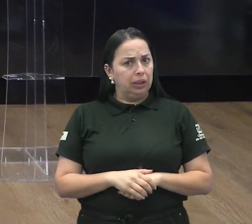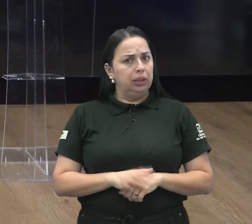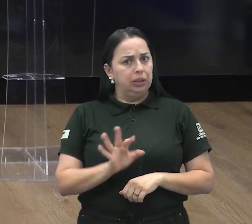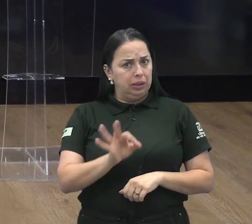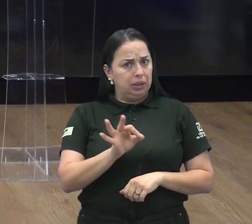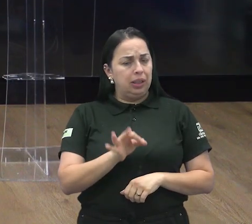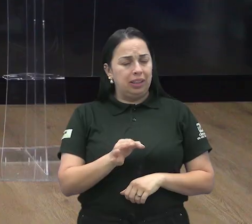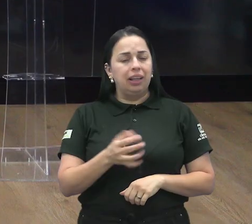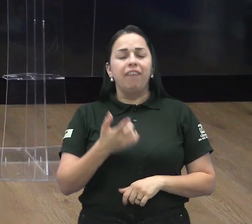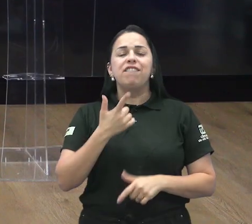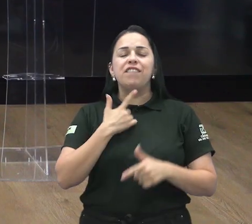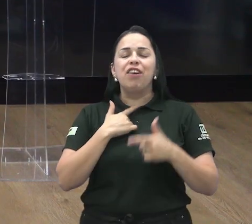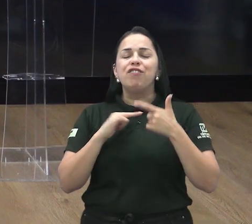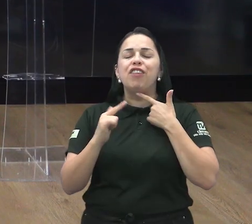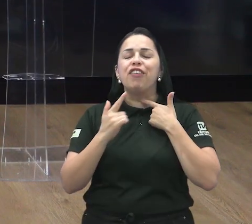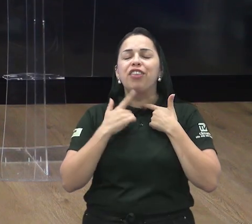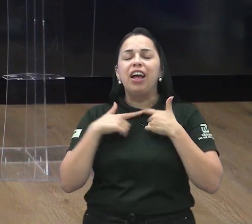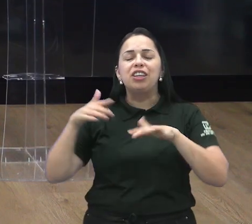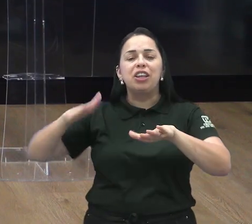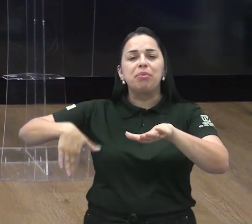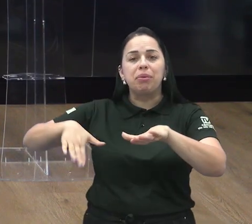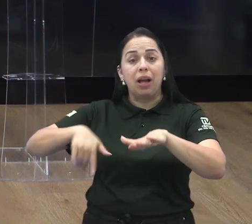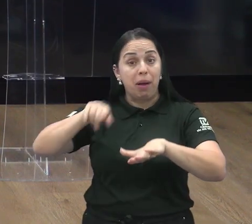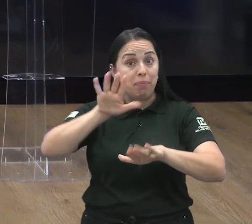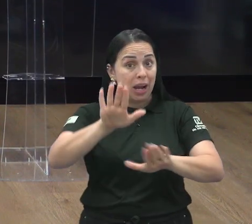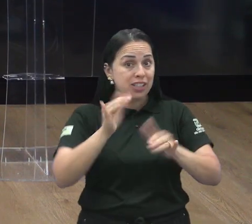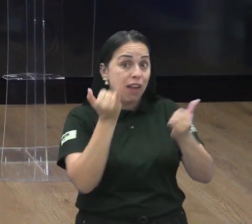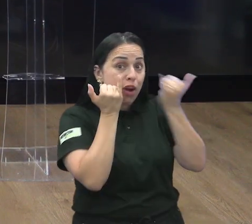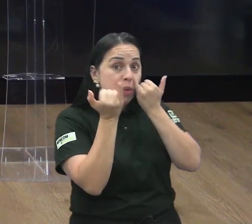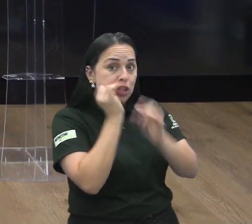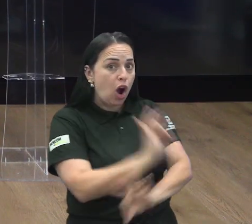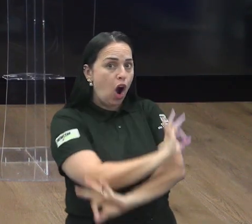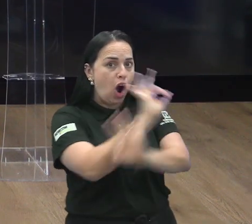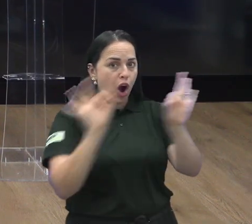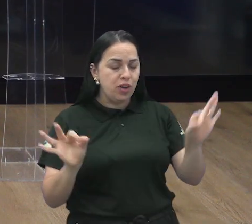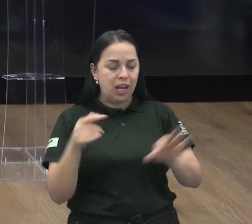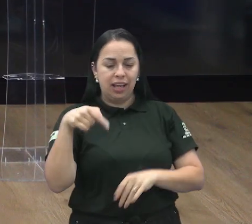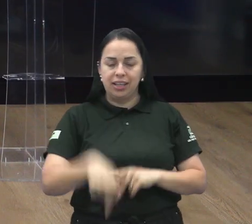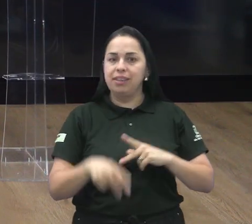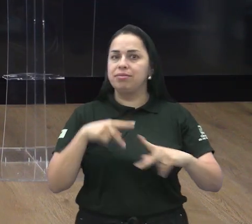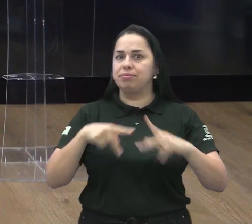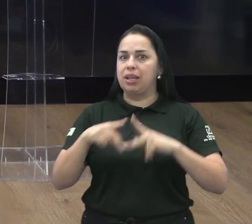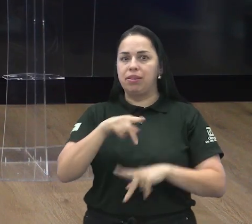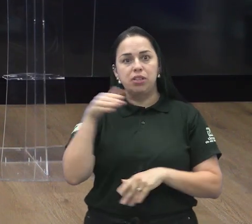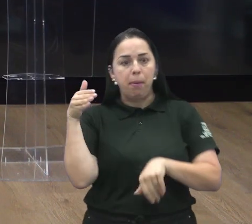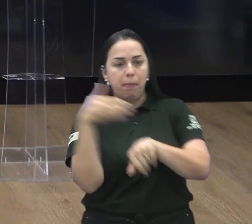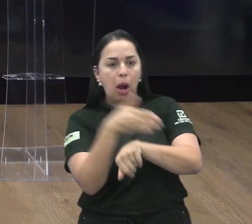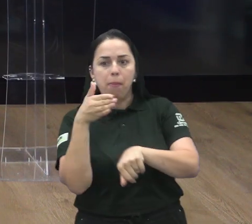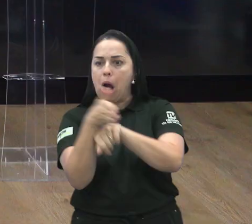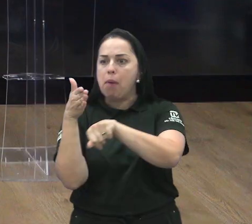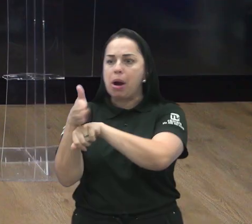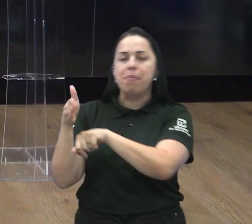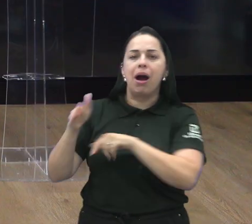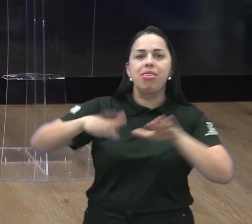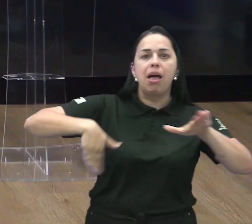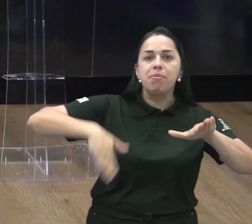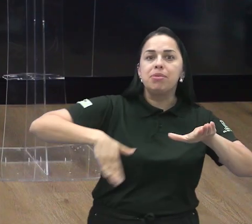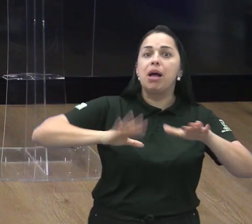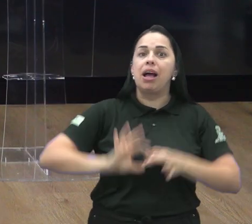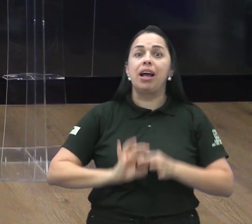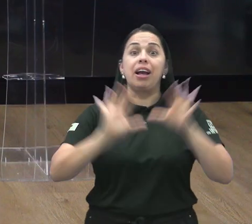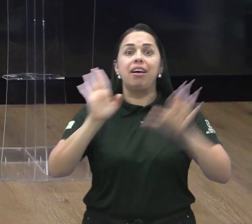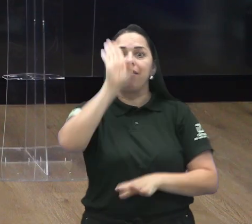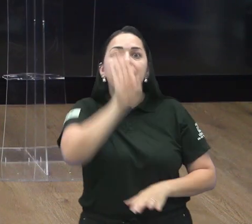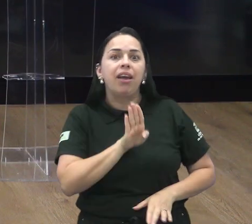fazendo pede uma piscina, né? E a notícia boa é que aqui em São José, toda a população pode aproveitar as piscinas públicas.